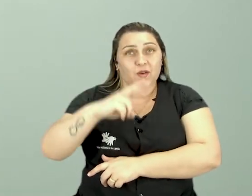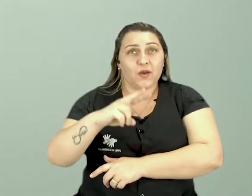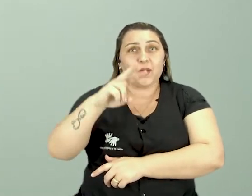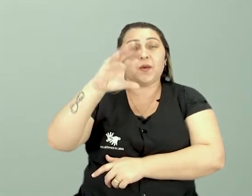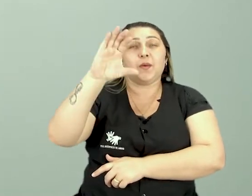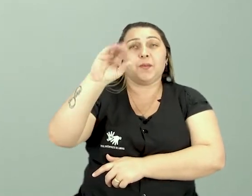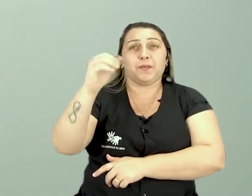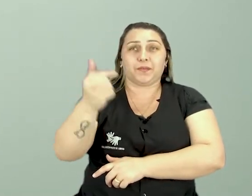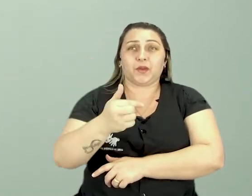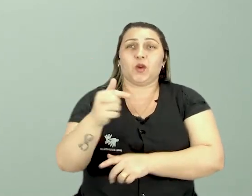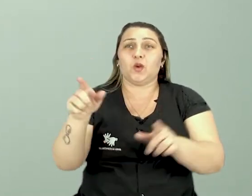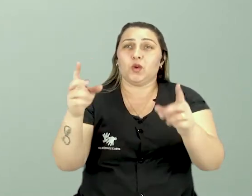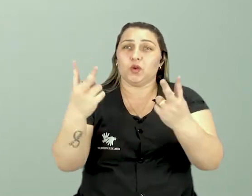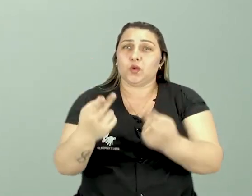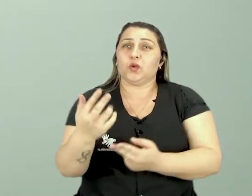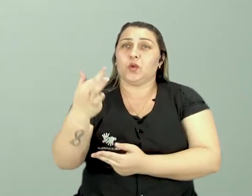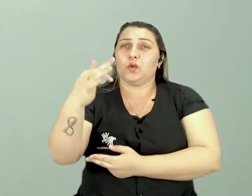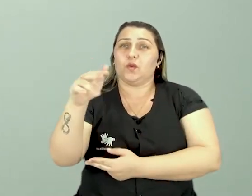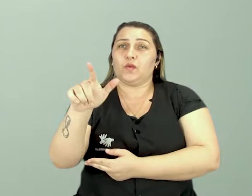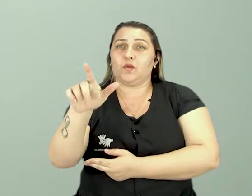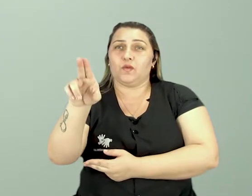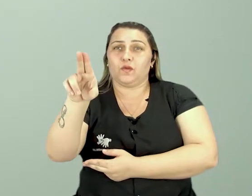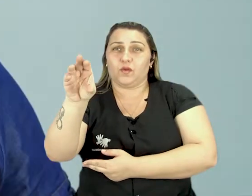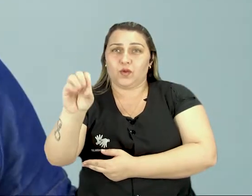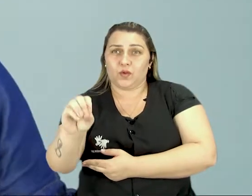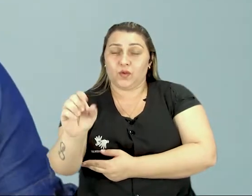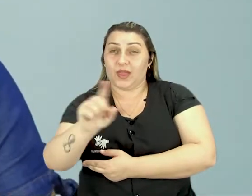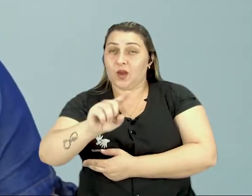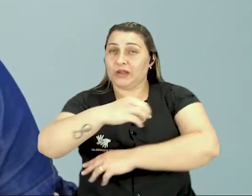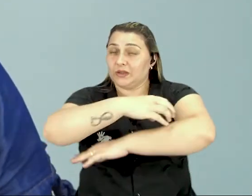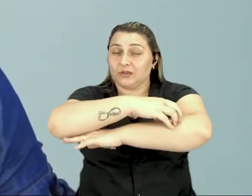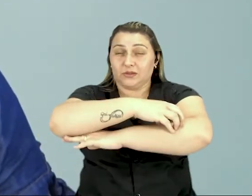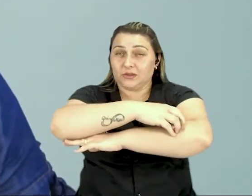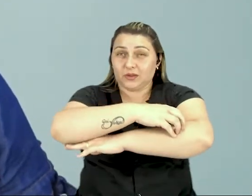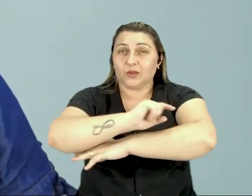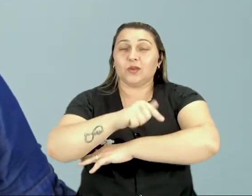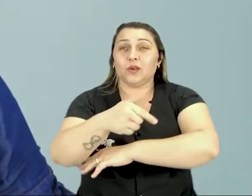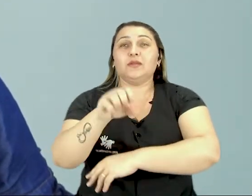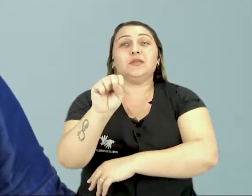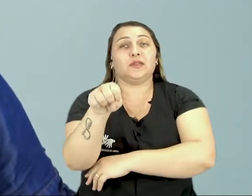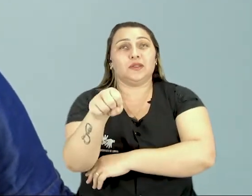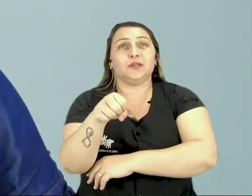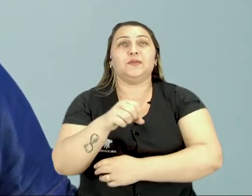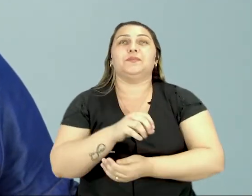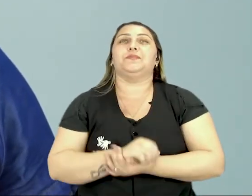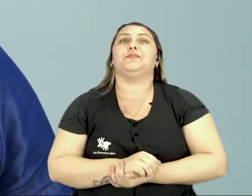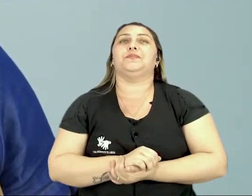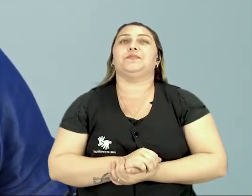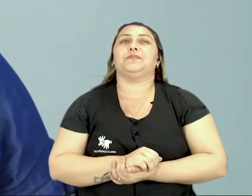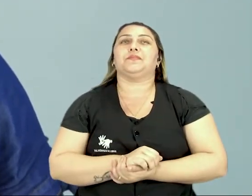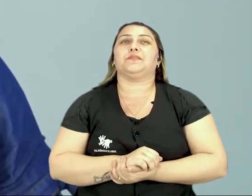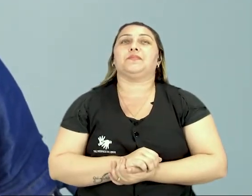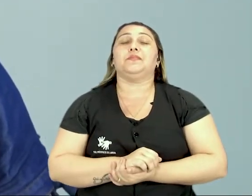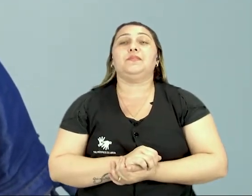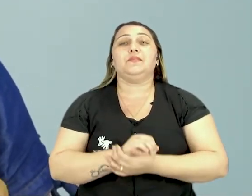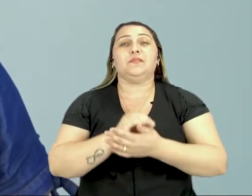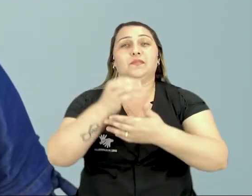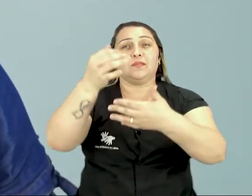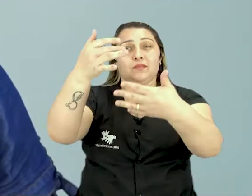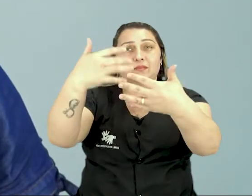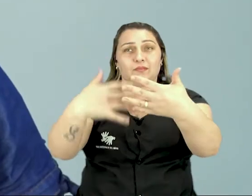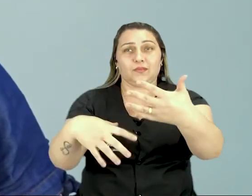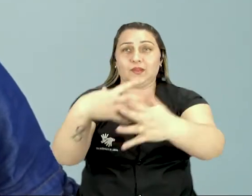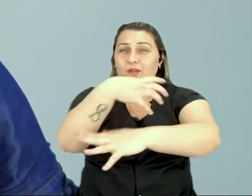com o flúor, ele não é classificado como um óxido. E os demais, sim. Então, a classificação